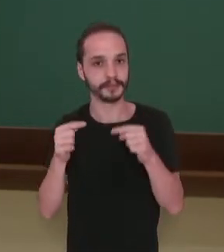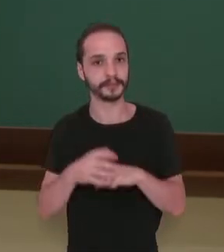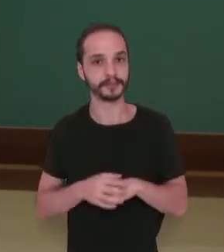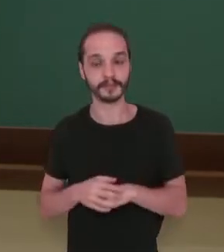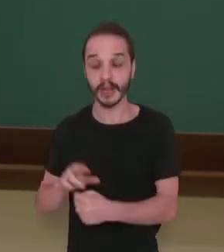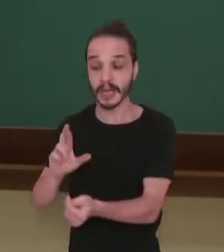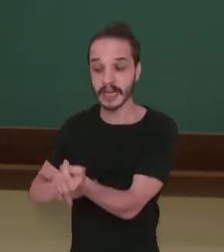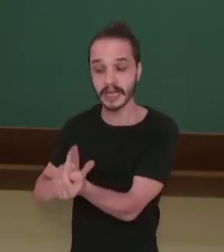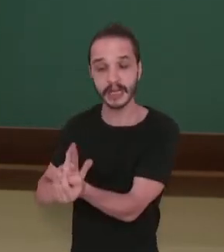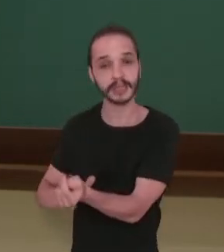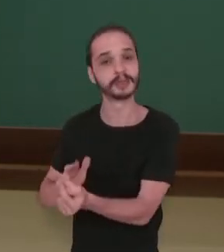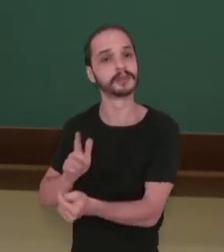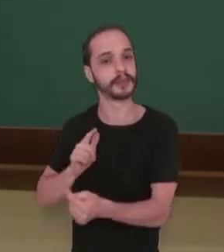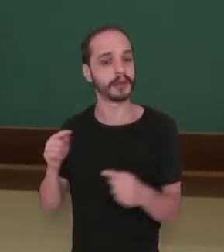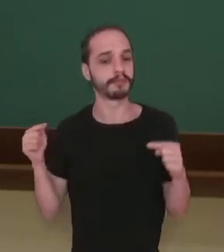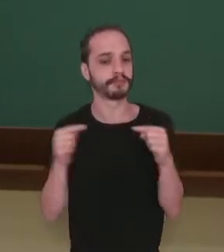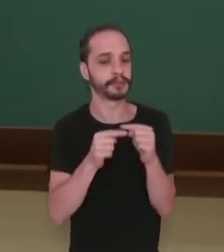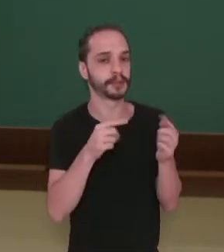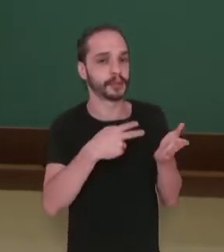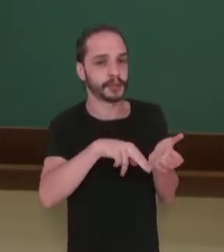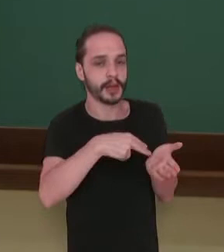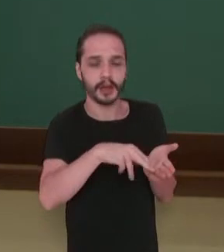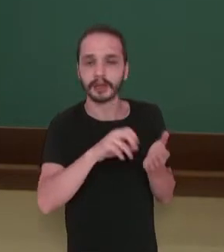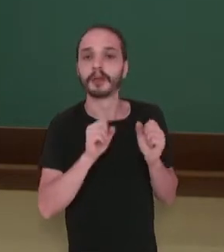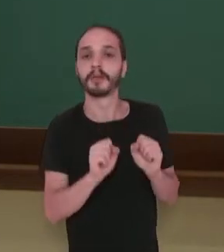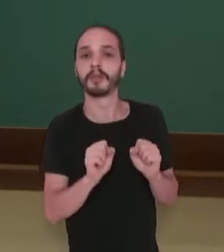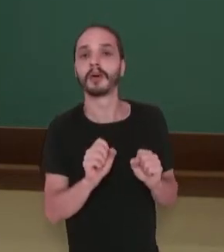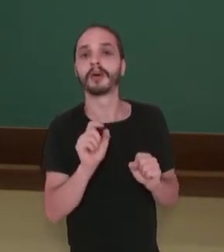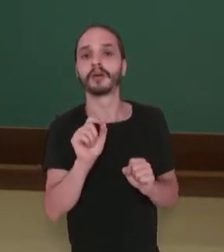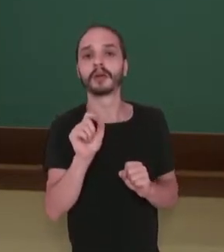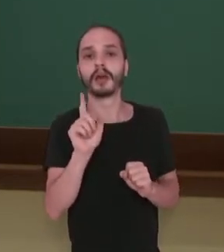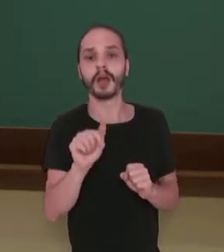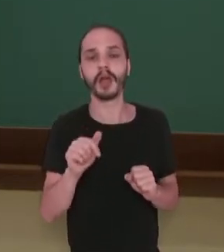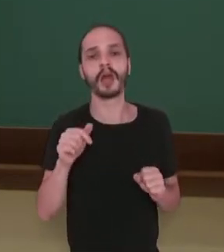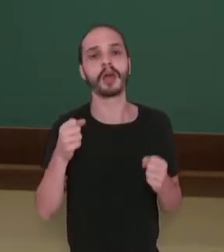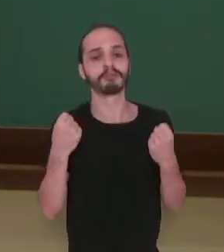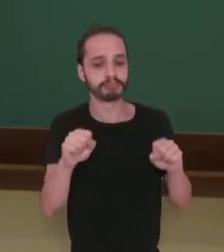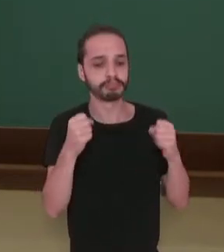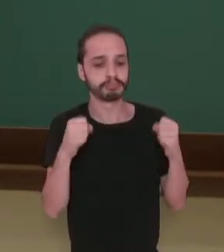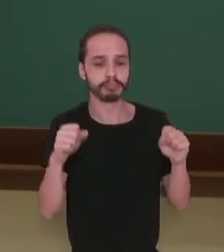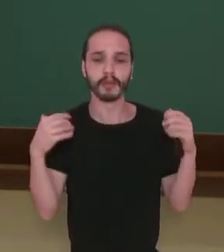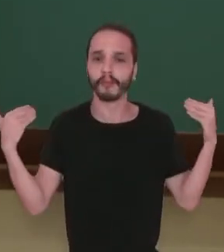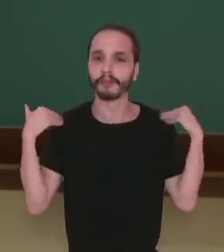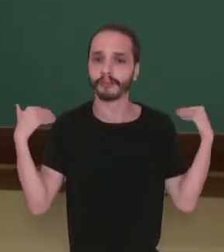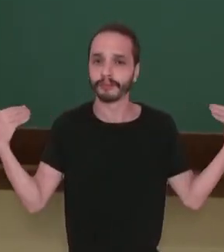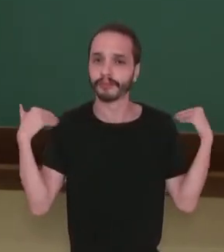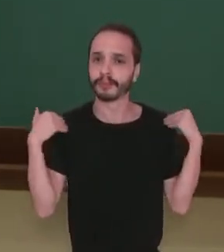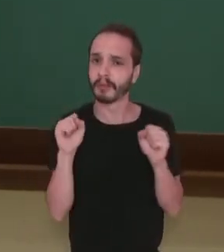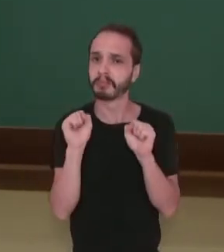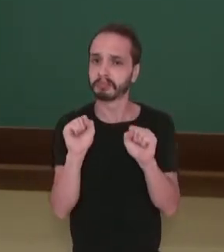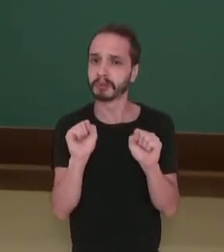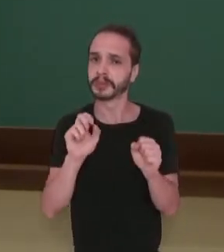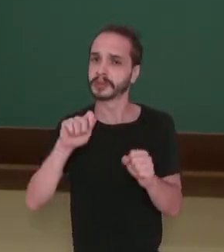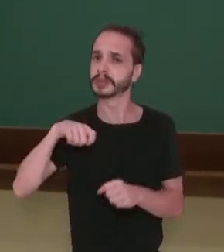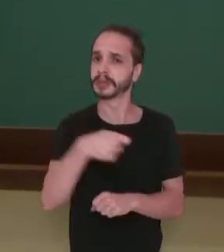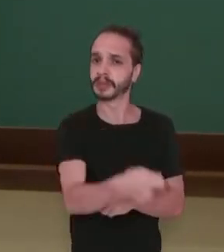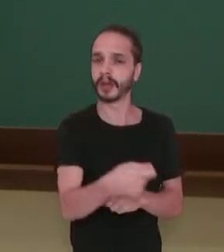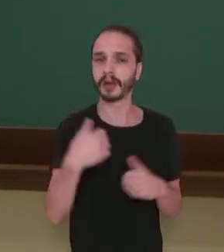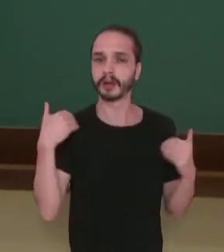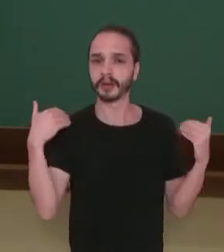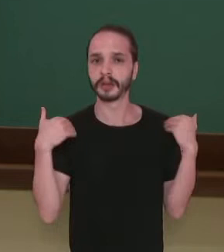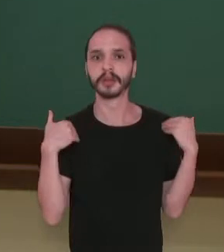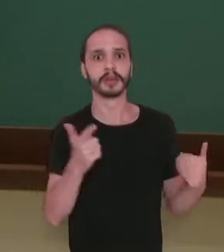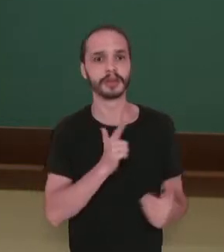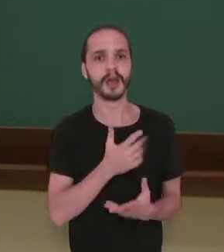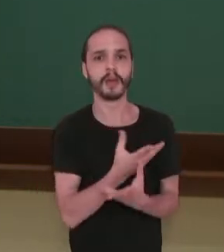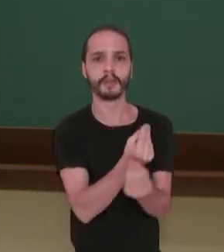né? Essa dança, ela também pode ser considerada uma atividade física. A gente vê, que muitas